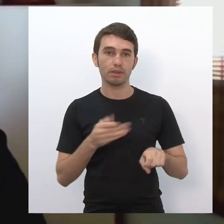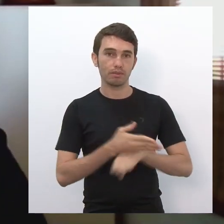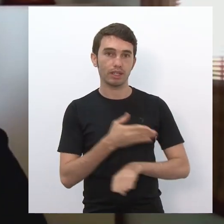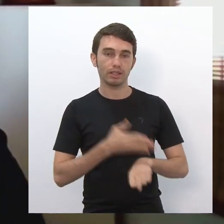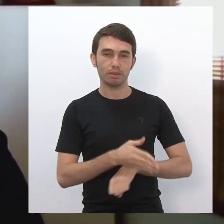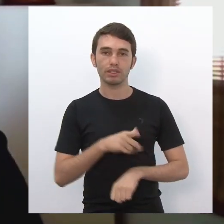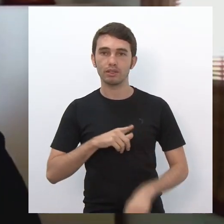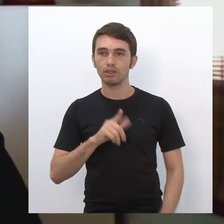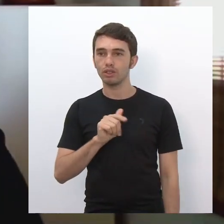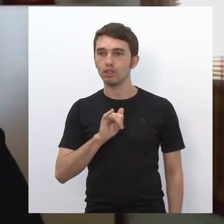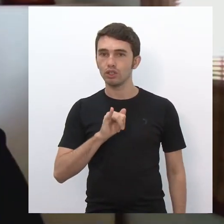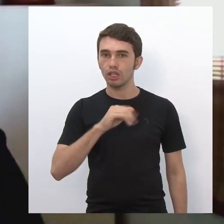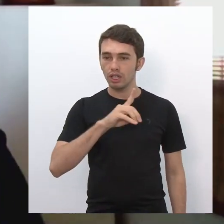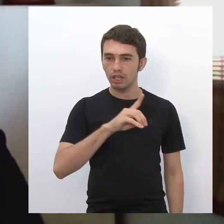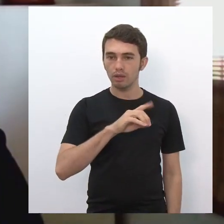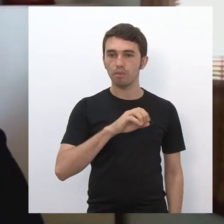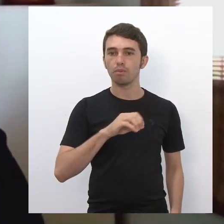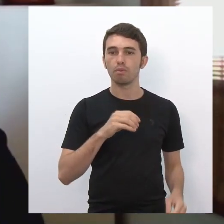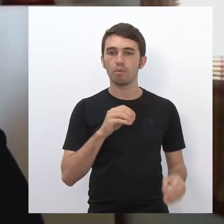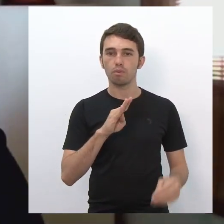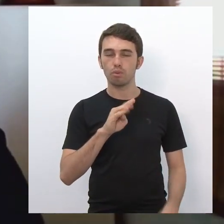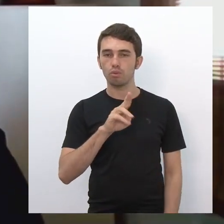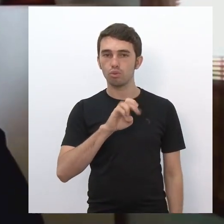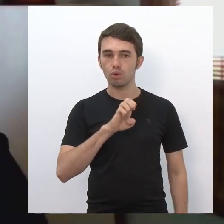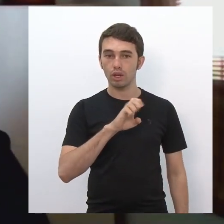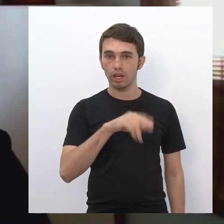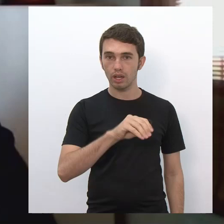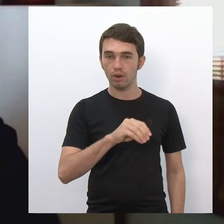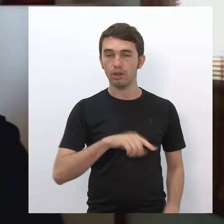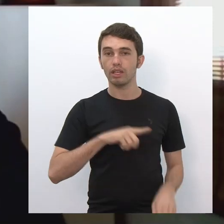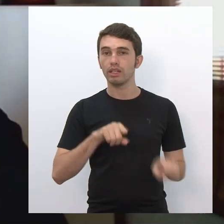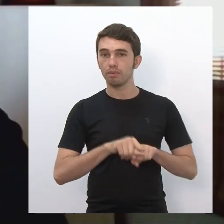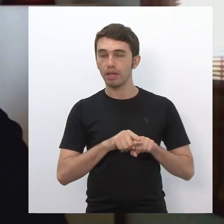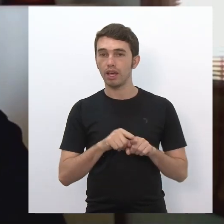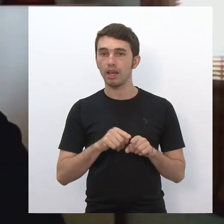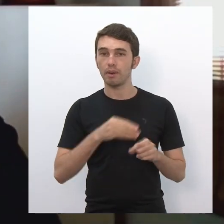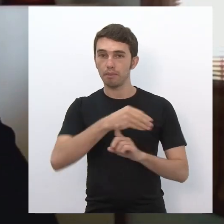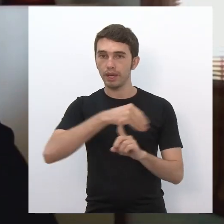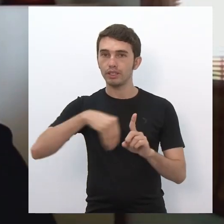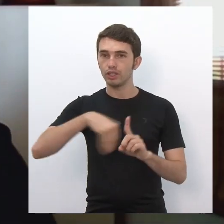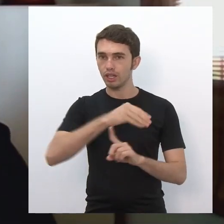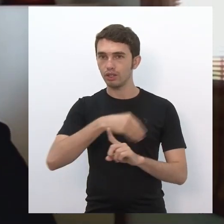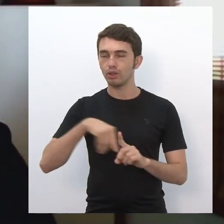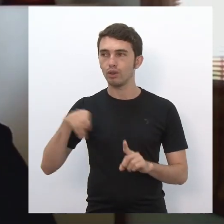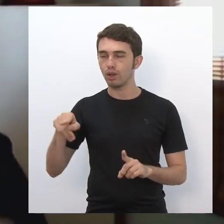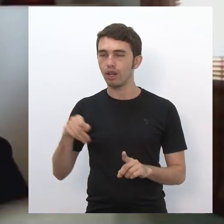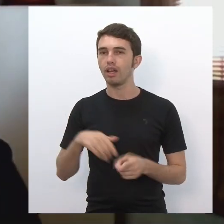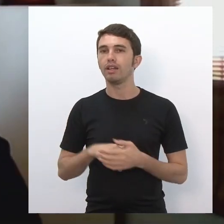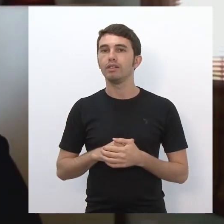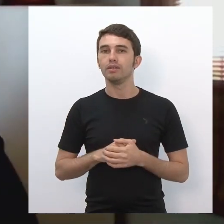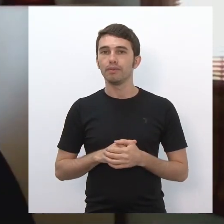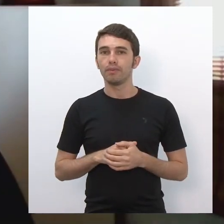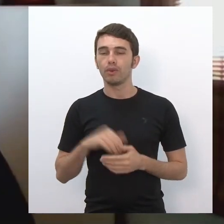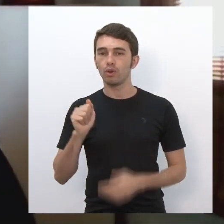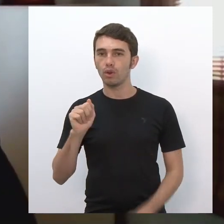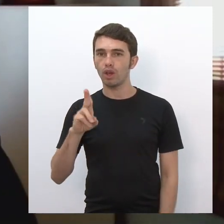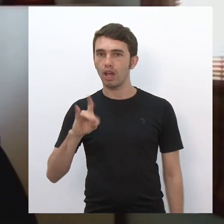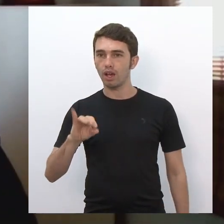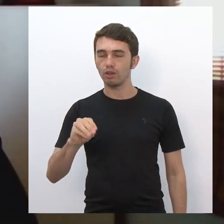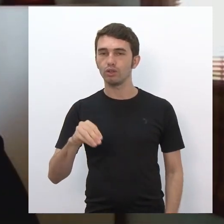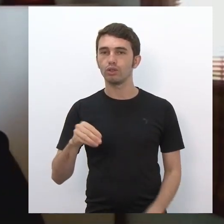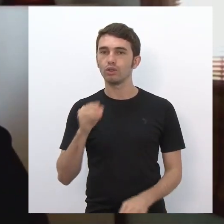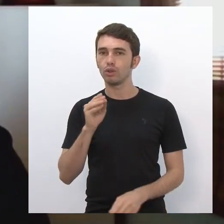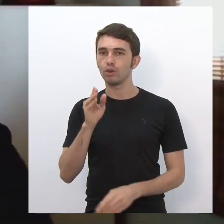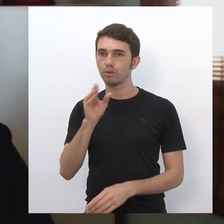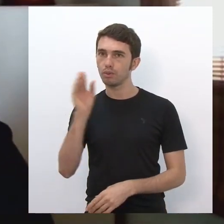Diego Bueno, que é mediador do Clube do Audiolivro. E dividindo comigo o trabalho hoje, a gente vai ter o Carlos Arthur